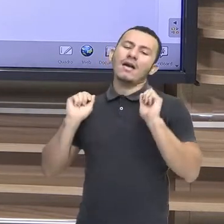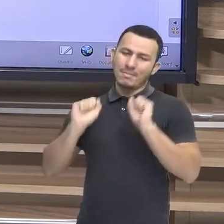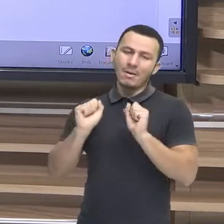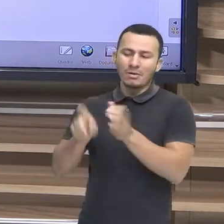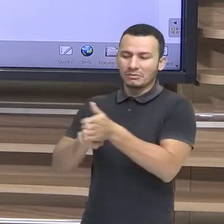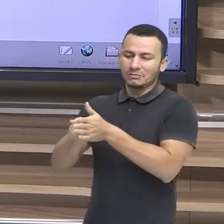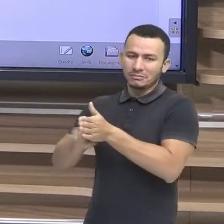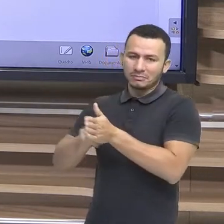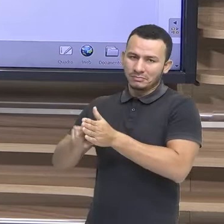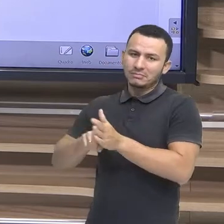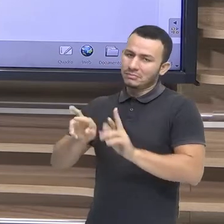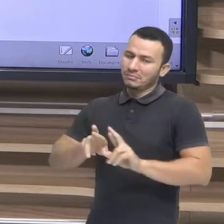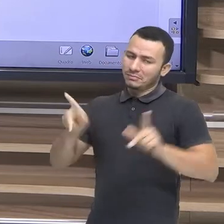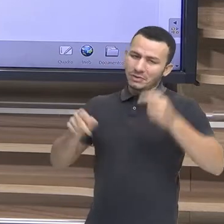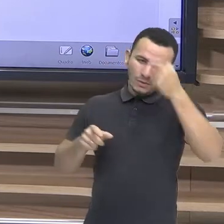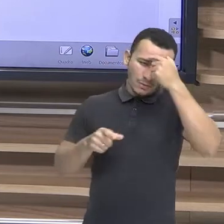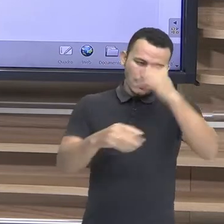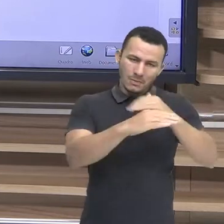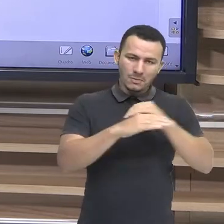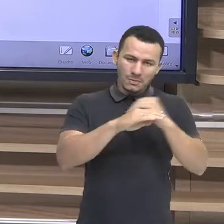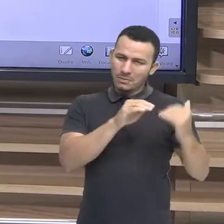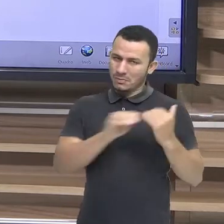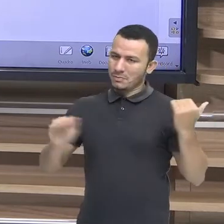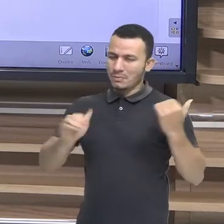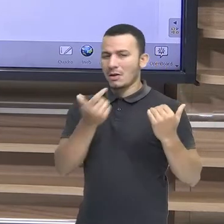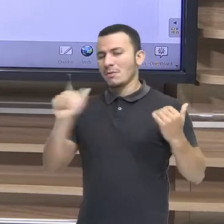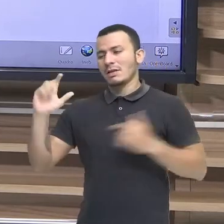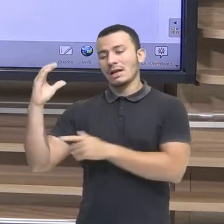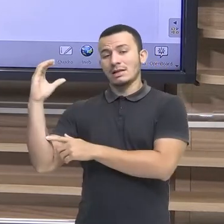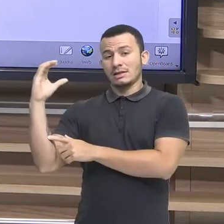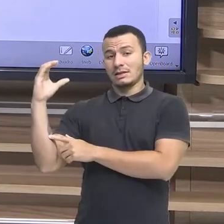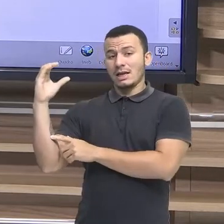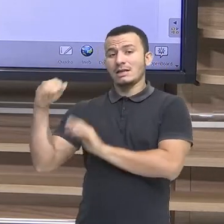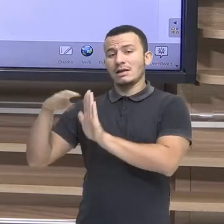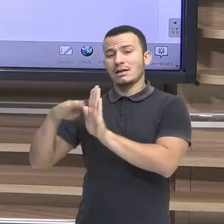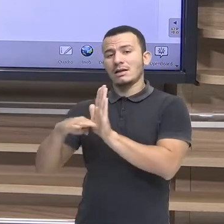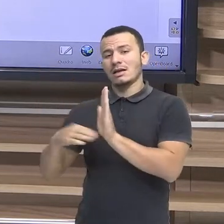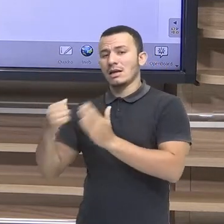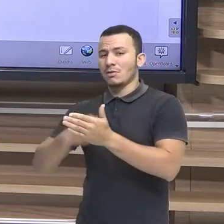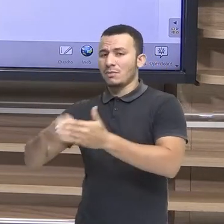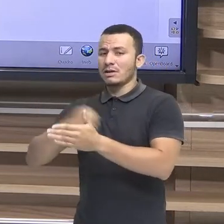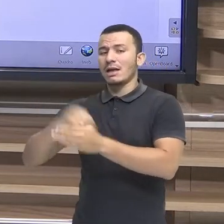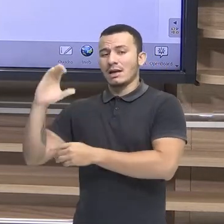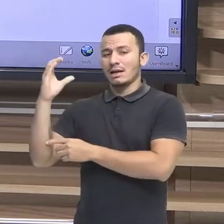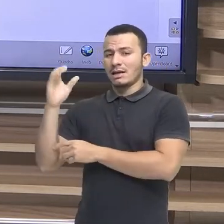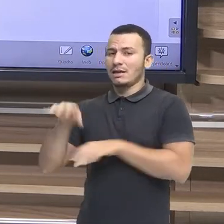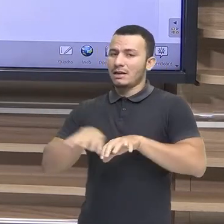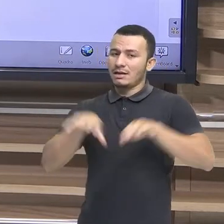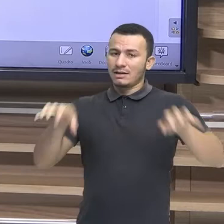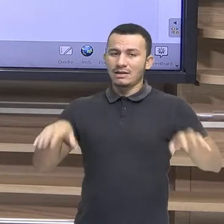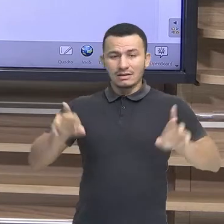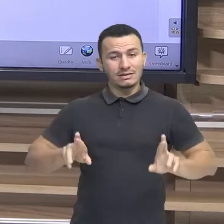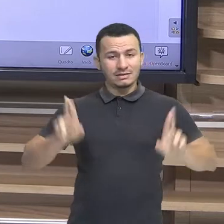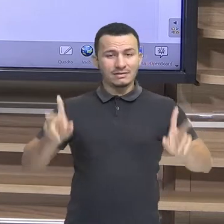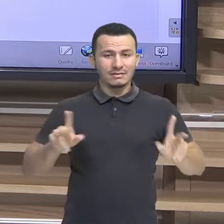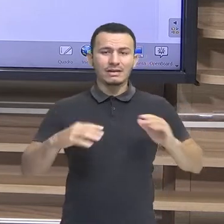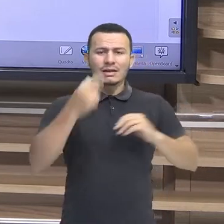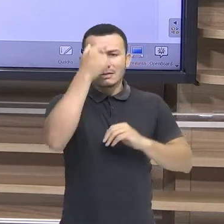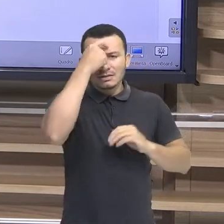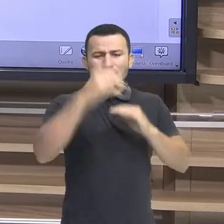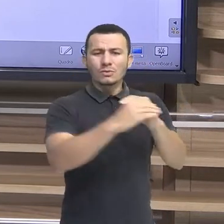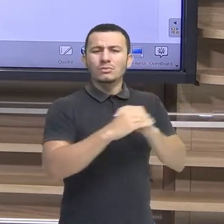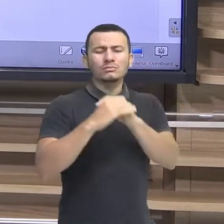Aí já não é mais o senso comum. Né? Já é uma ciência chamada culinária. É uma ciência. Mas o senso comum